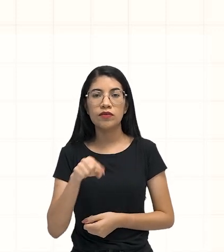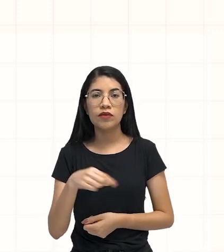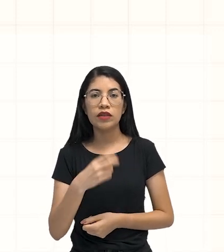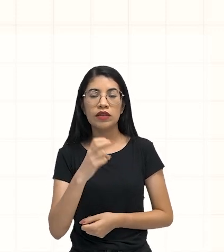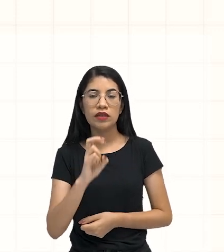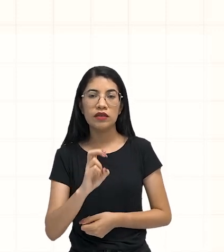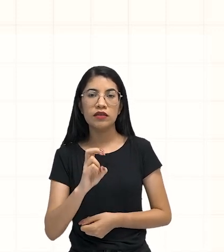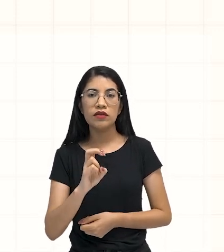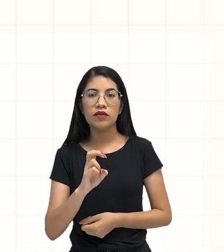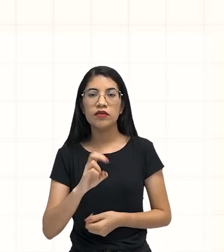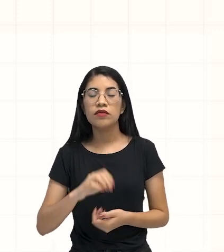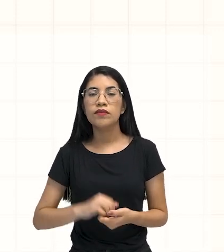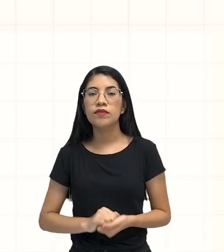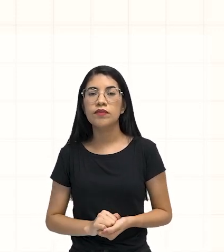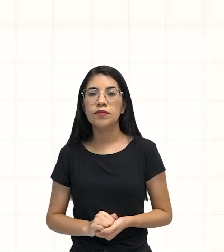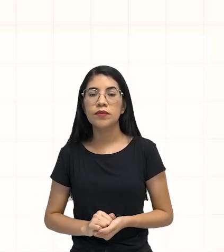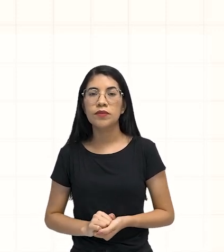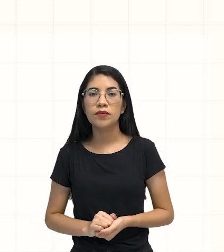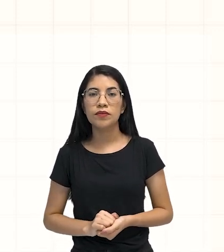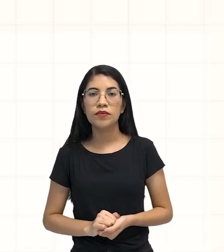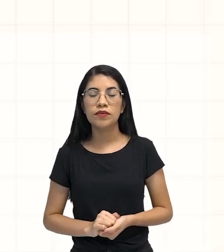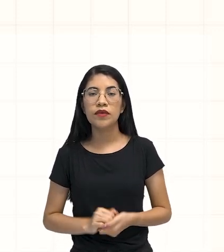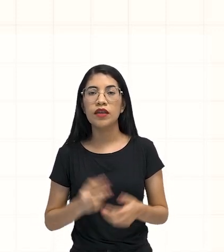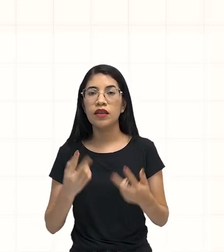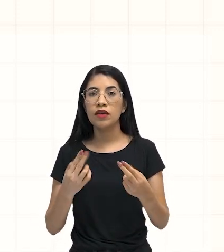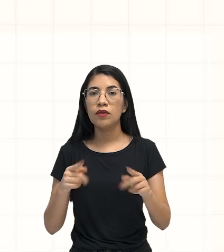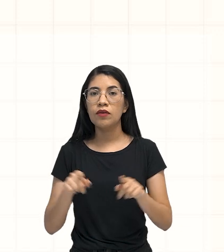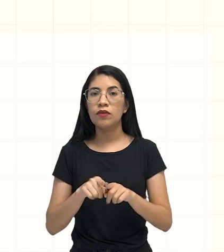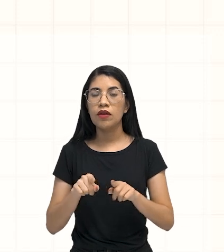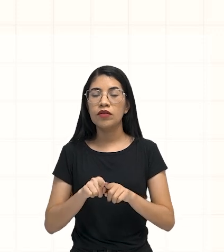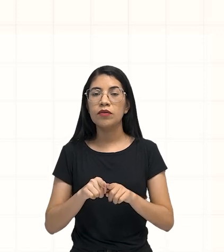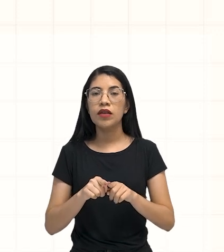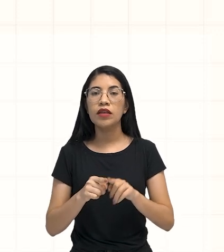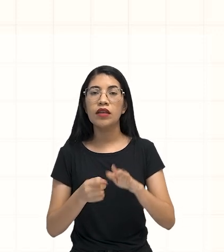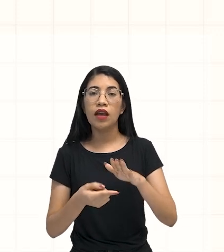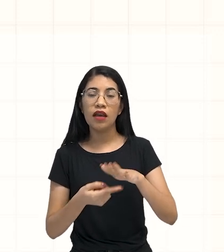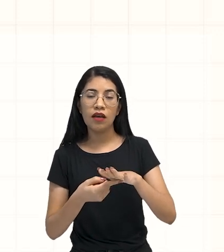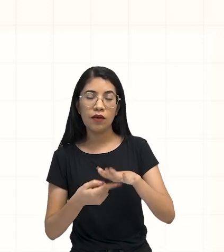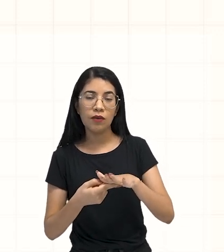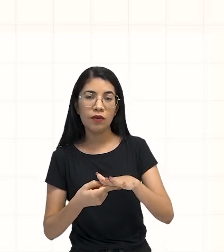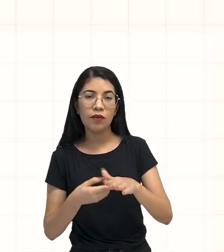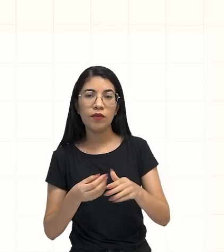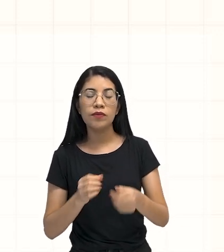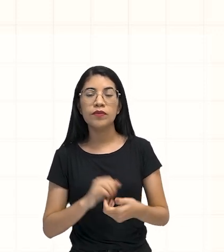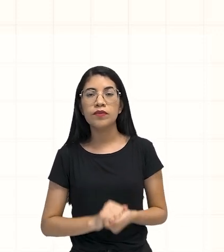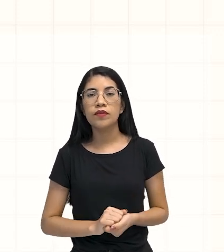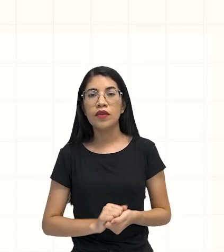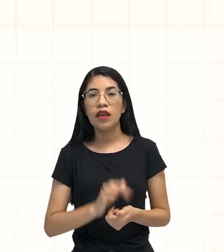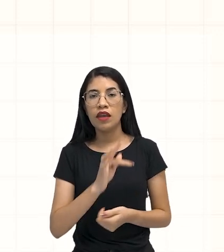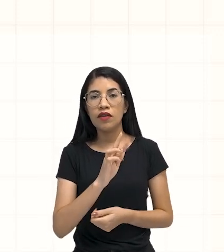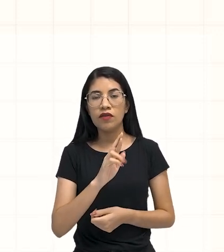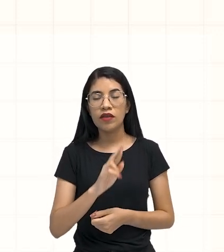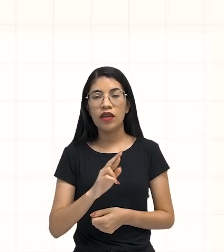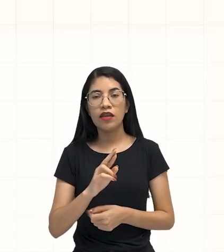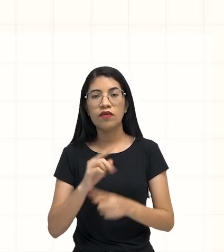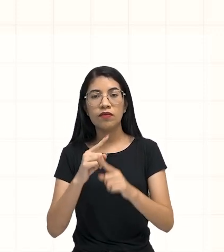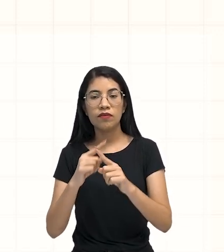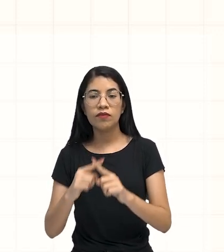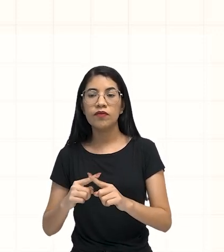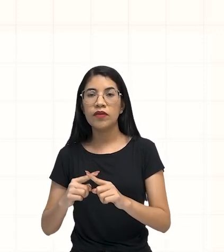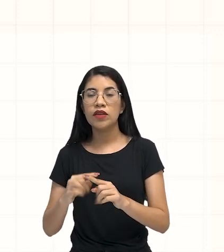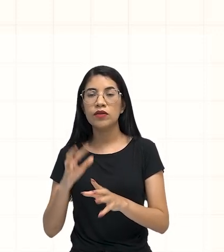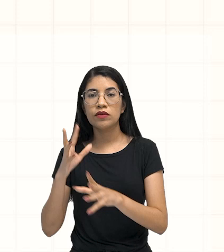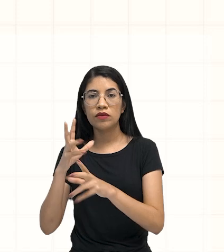32,5, tá? Mesma coisa aqui para o caso da coroa, frequência contra o total.